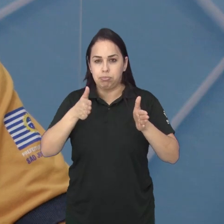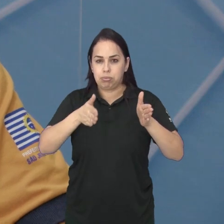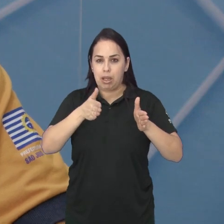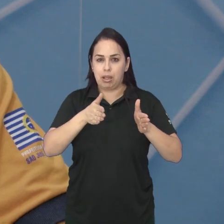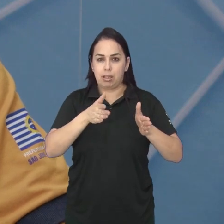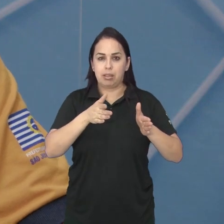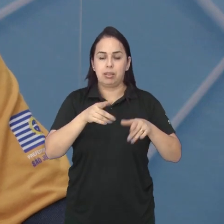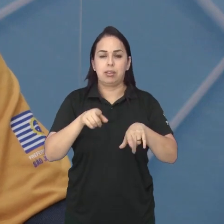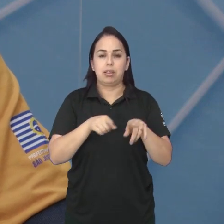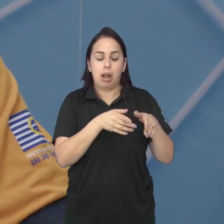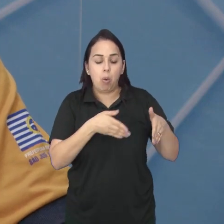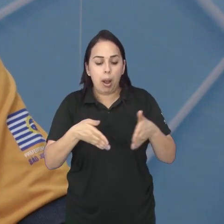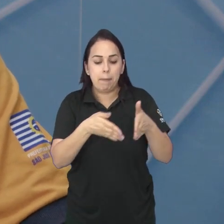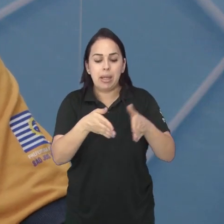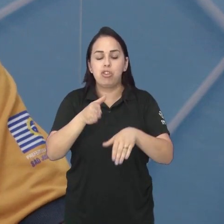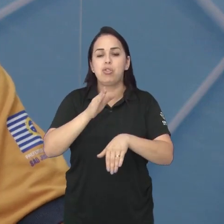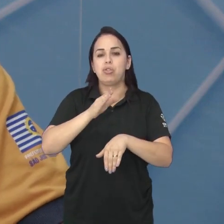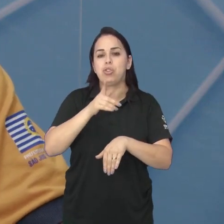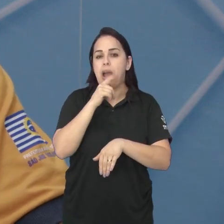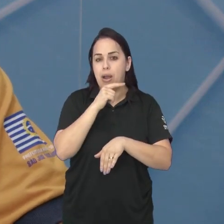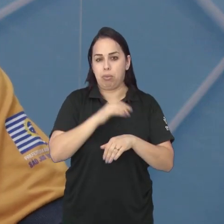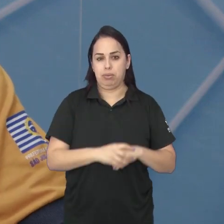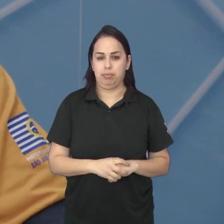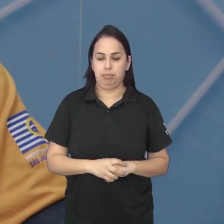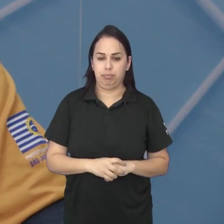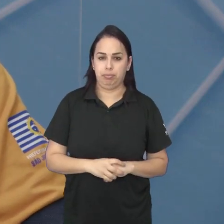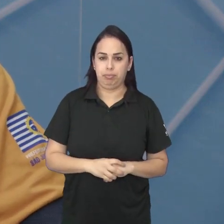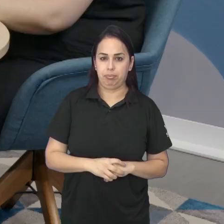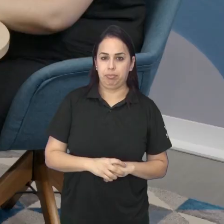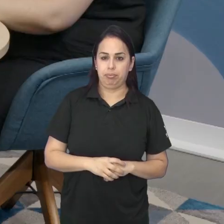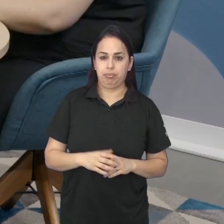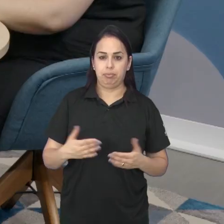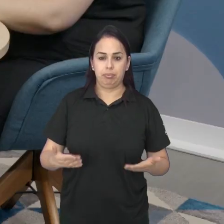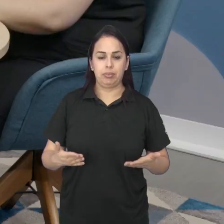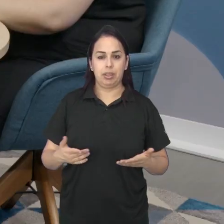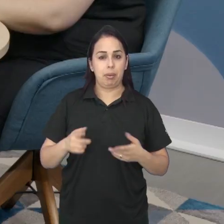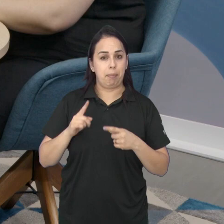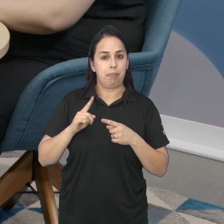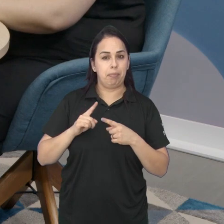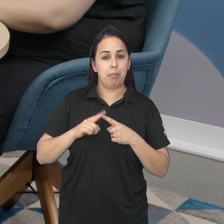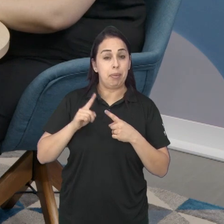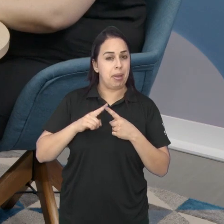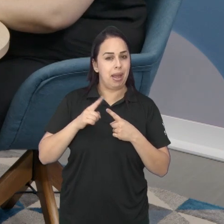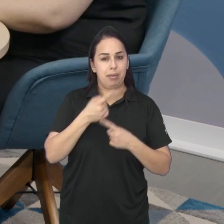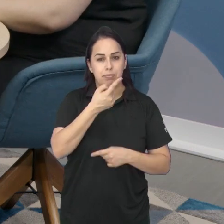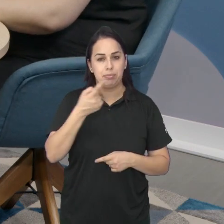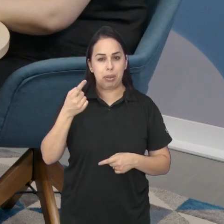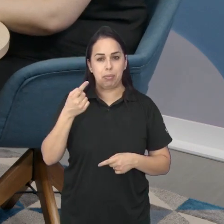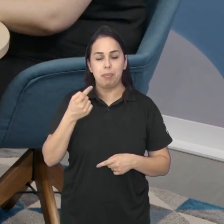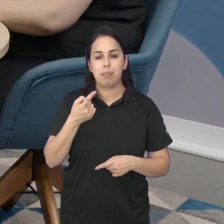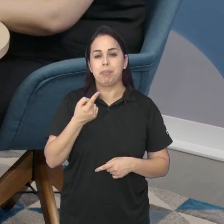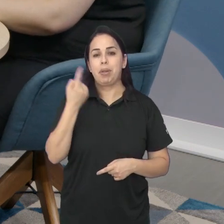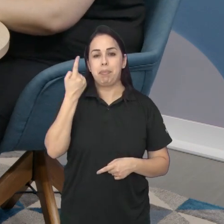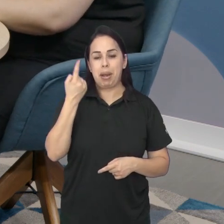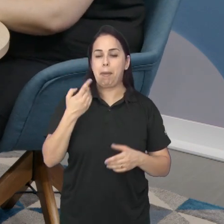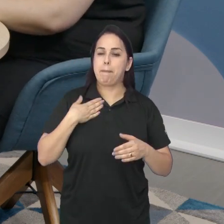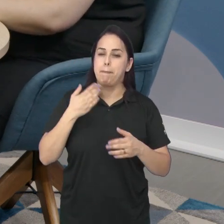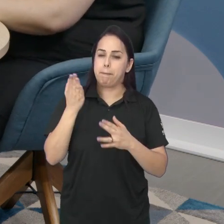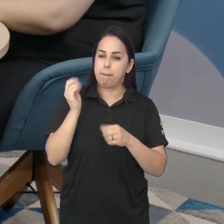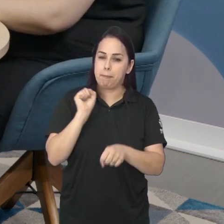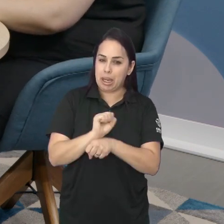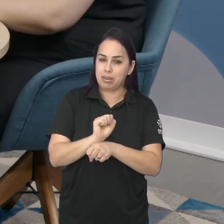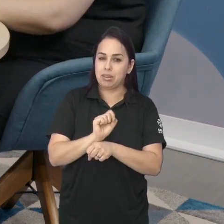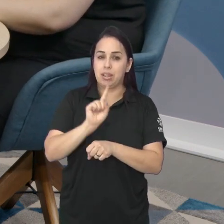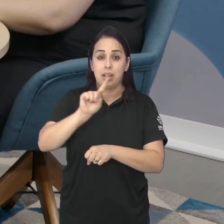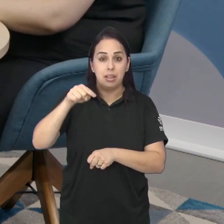região norte, como na região leste, como na região sul também. Tá certo. Bom, a gente vai para a nossa primeira pausa de hoje, então. Então, daqui